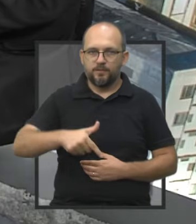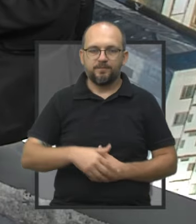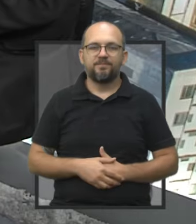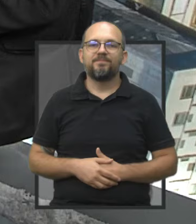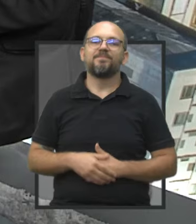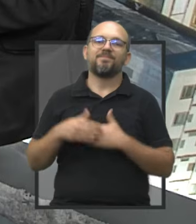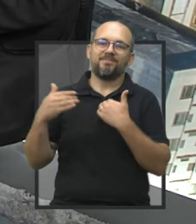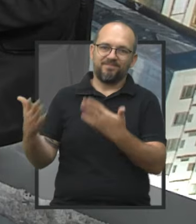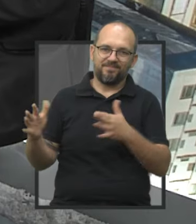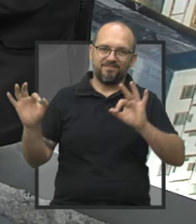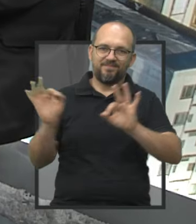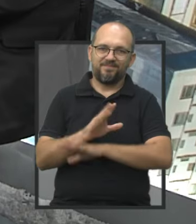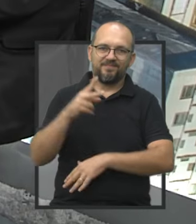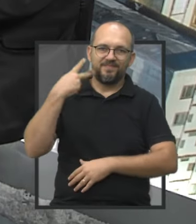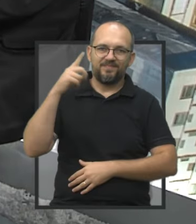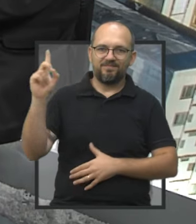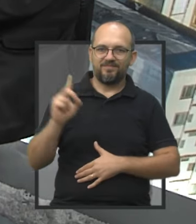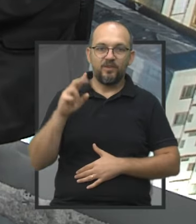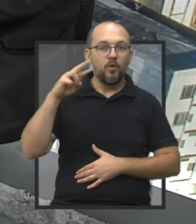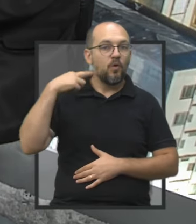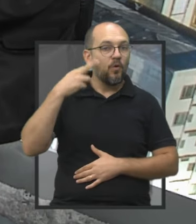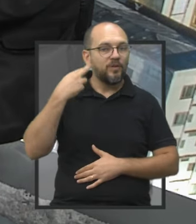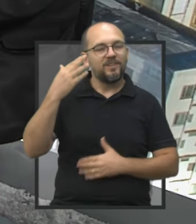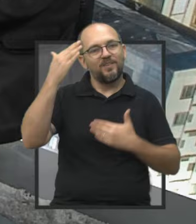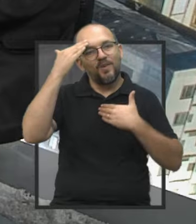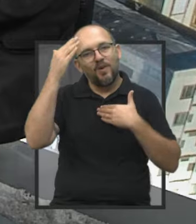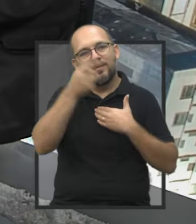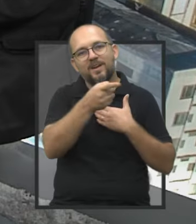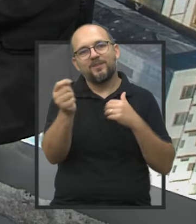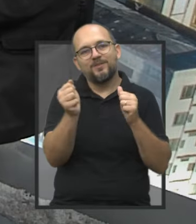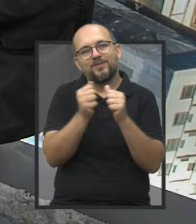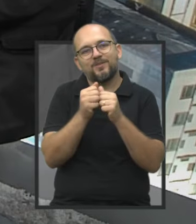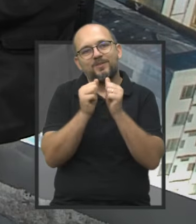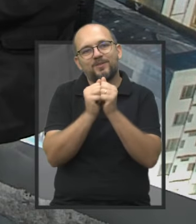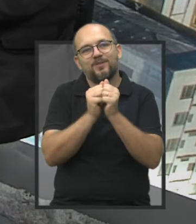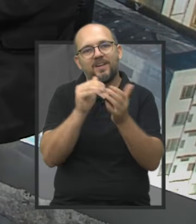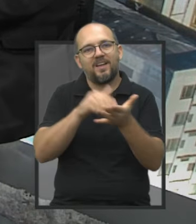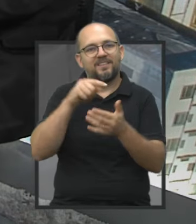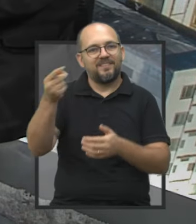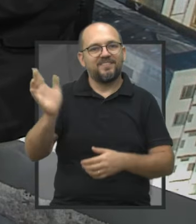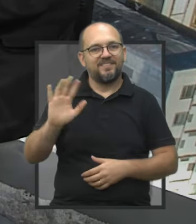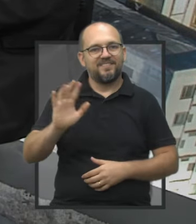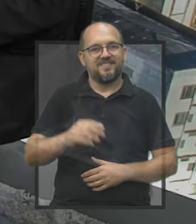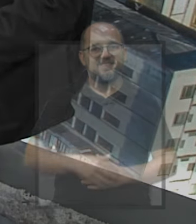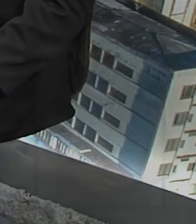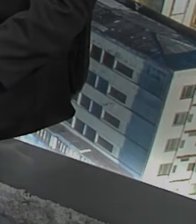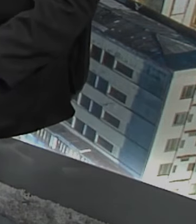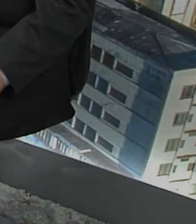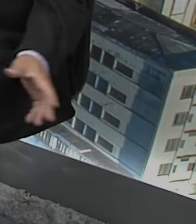É isso. Nós recebemos hoje aqui o vereador Dr. Rodrigo Franco. Muito obrigado pela sua companhia e até a próxima.